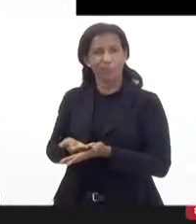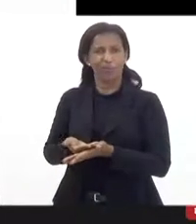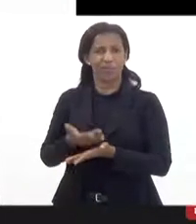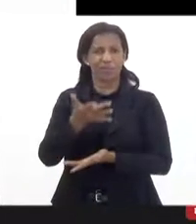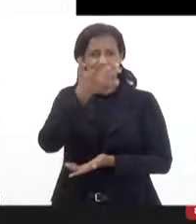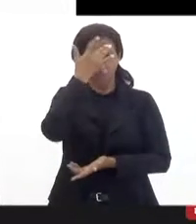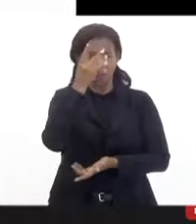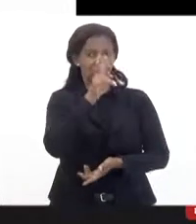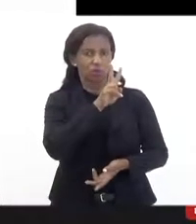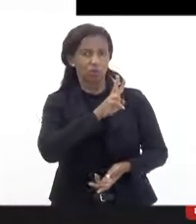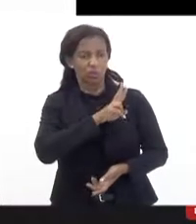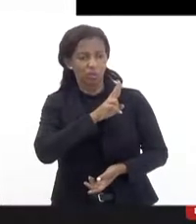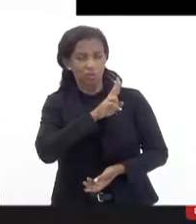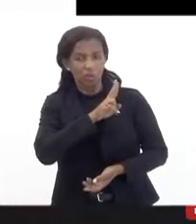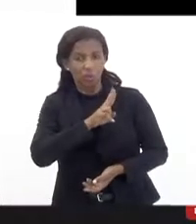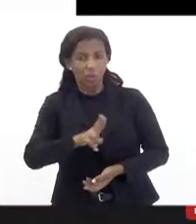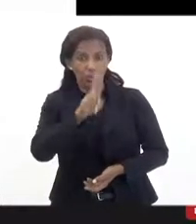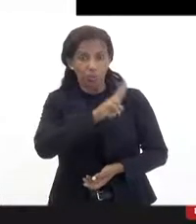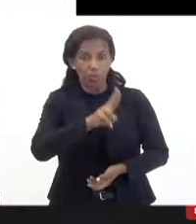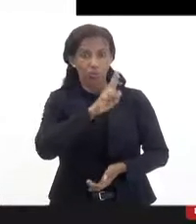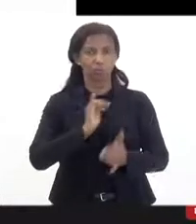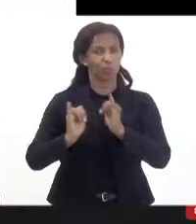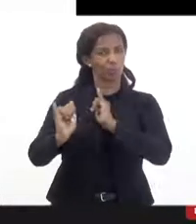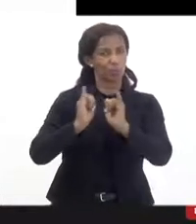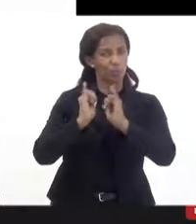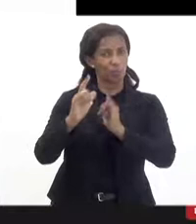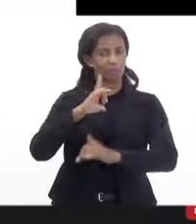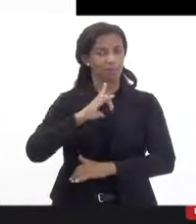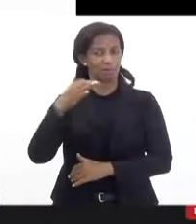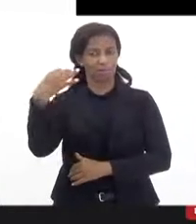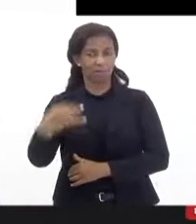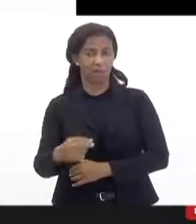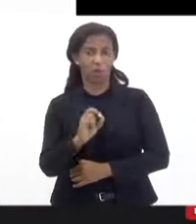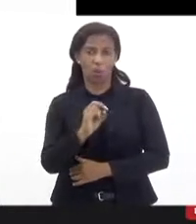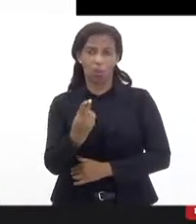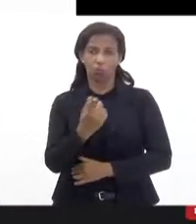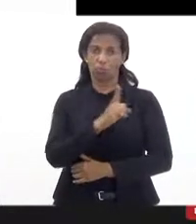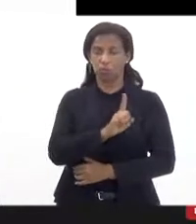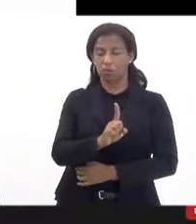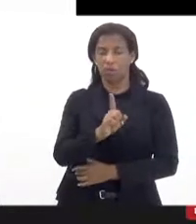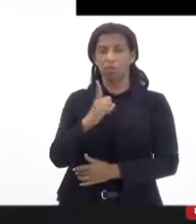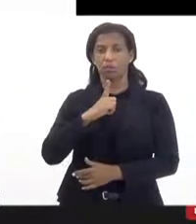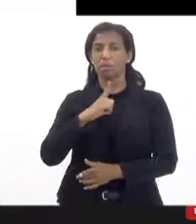nessas informações. E aqui a gente pode fazer uma pergunta, a